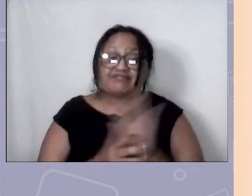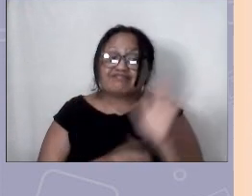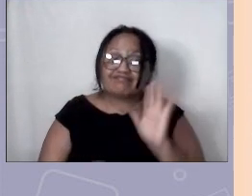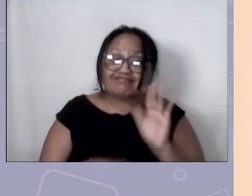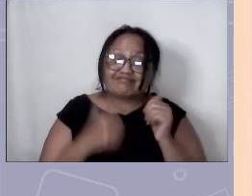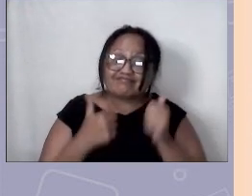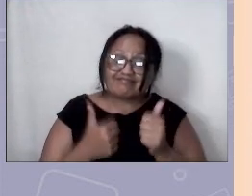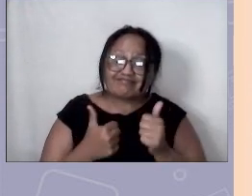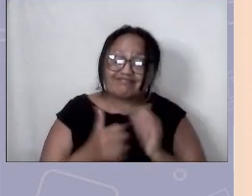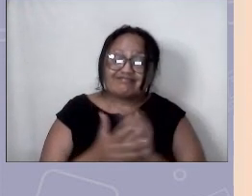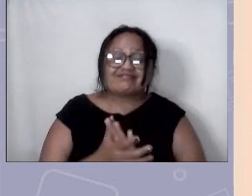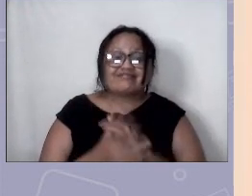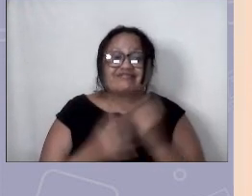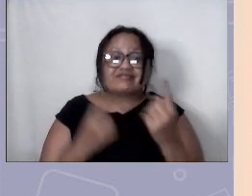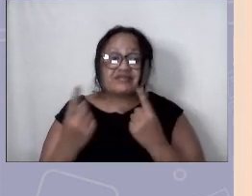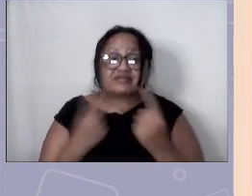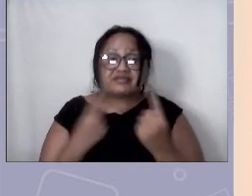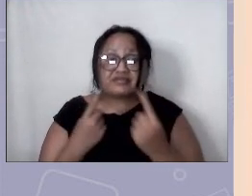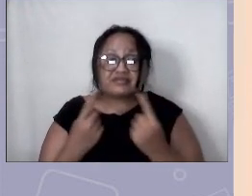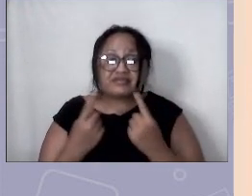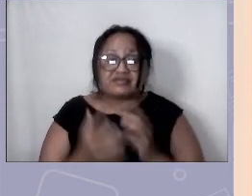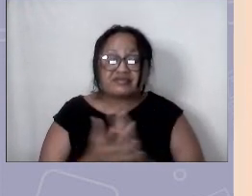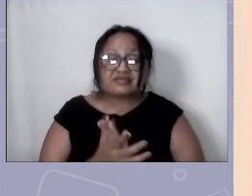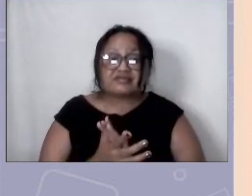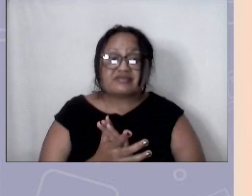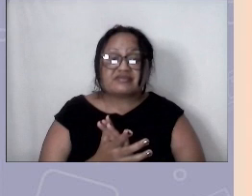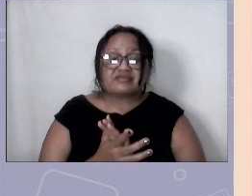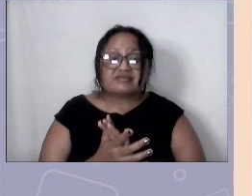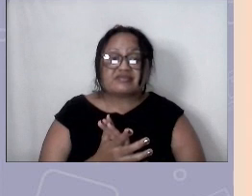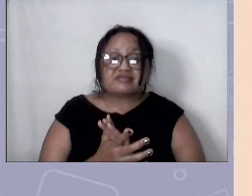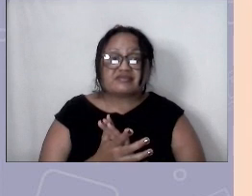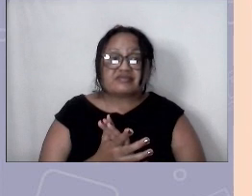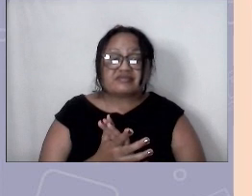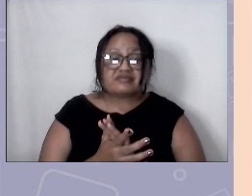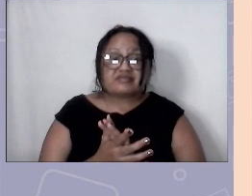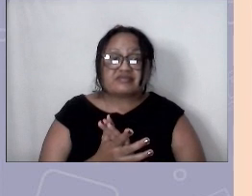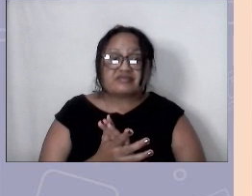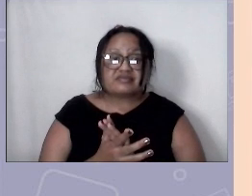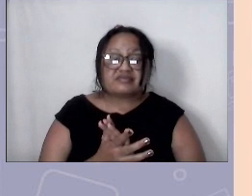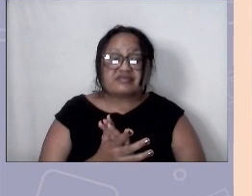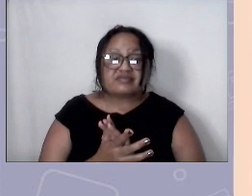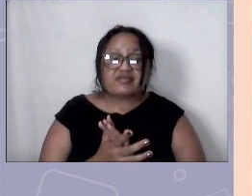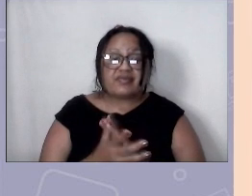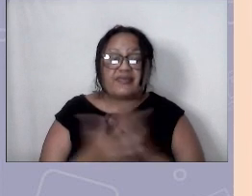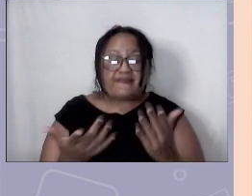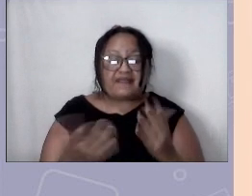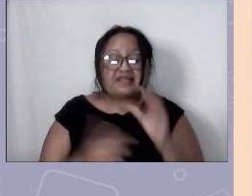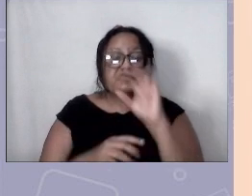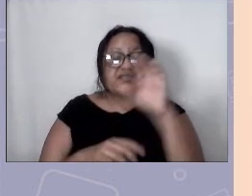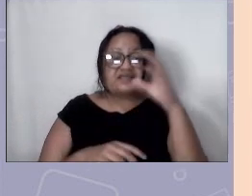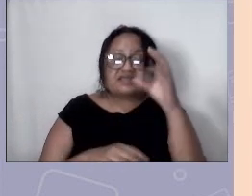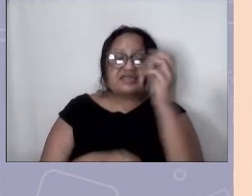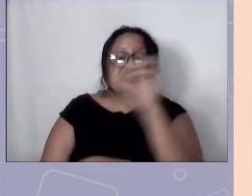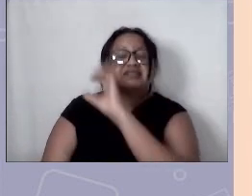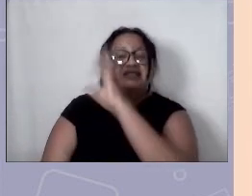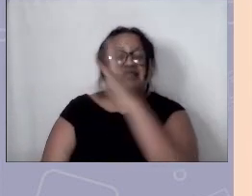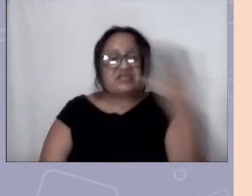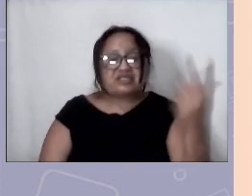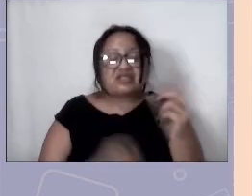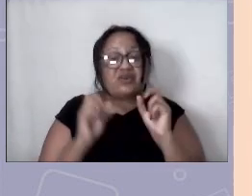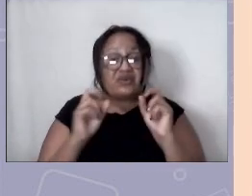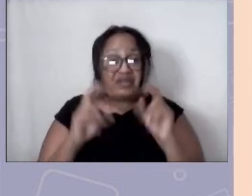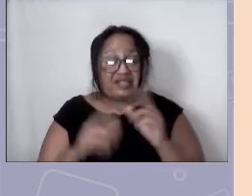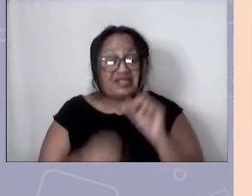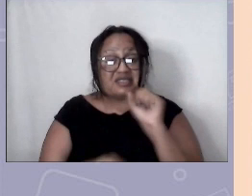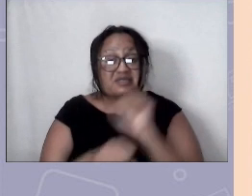discutimos aí as cinco questões de biologia e da parte de ciências da natureza ok espero que vocês